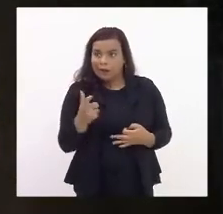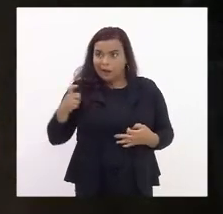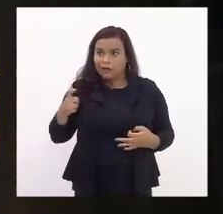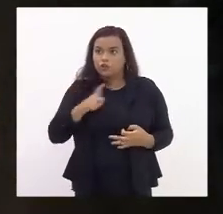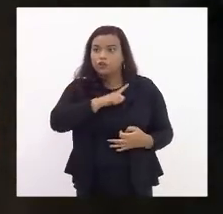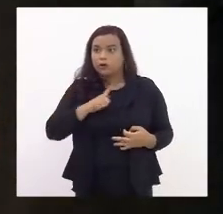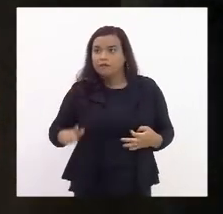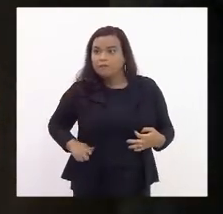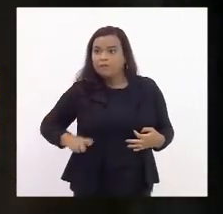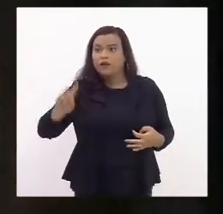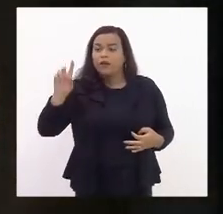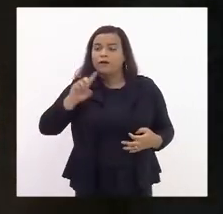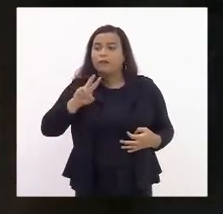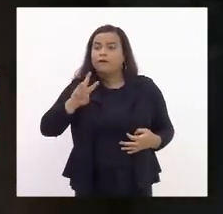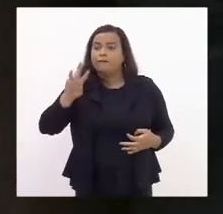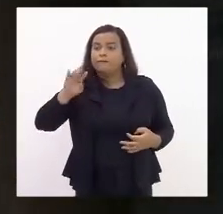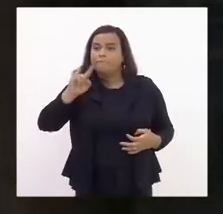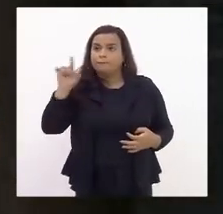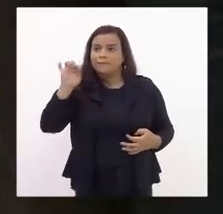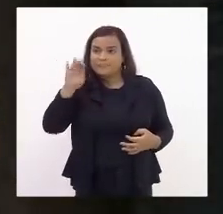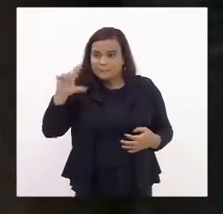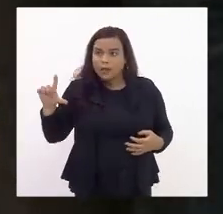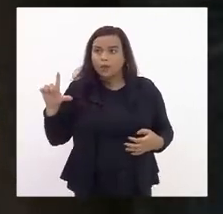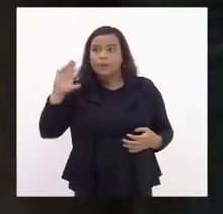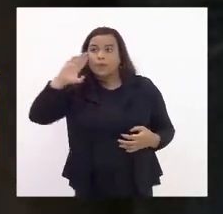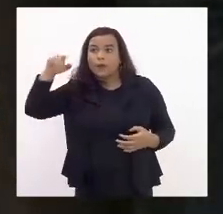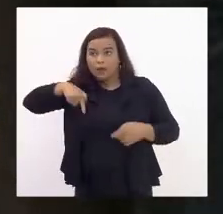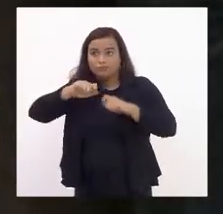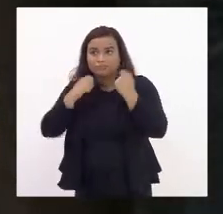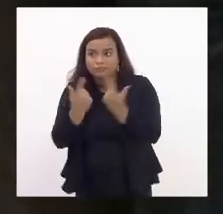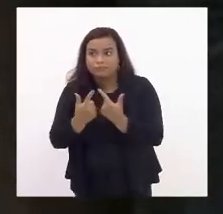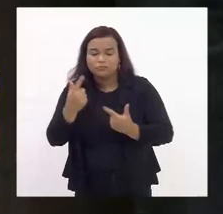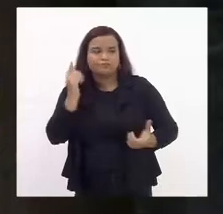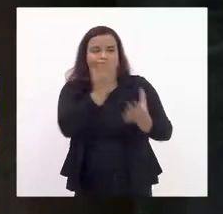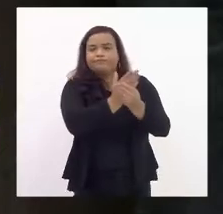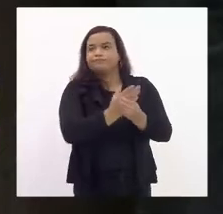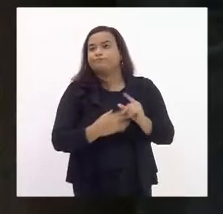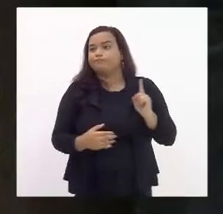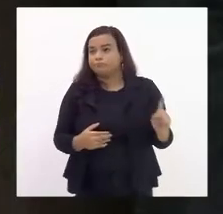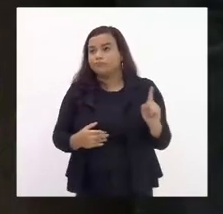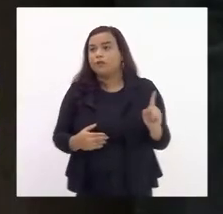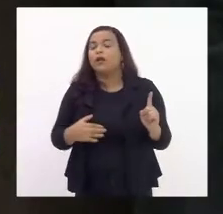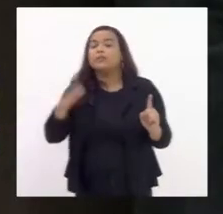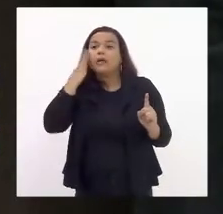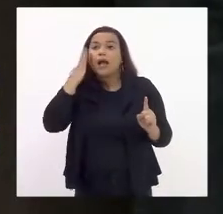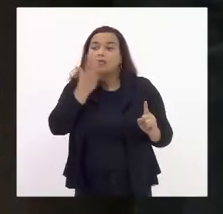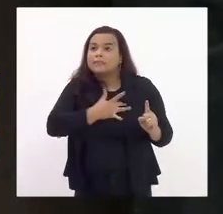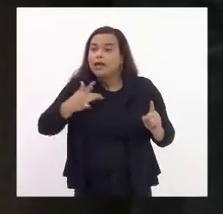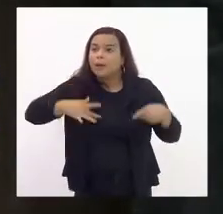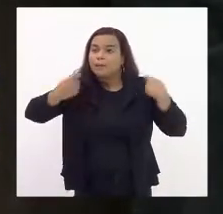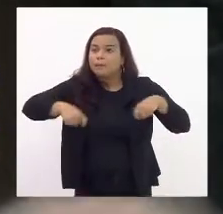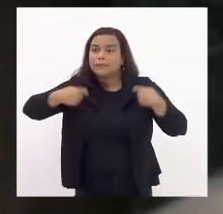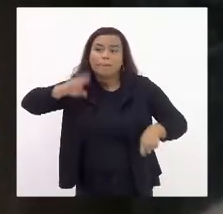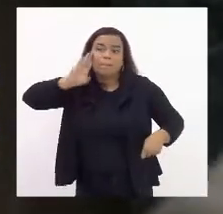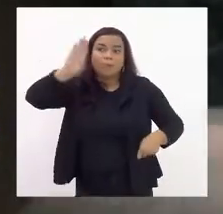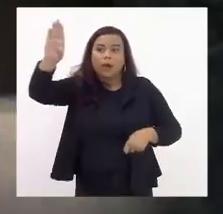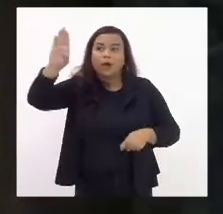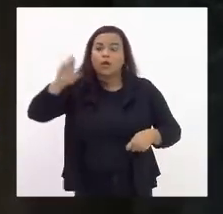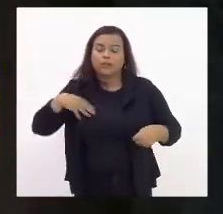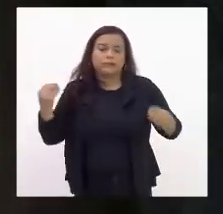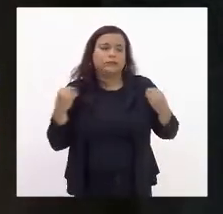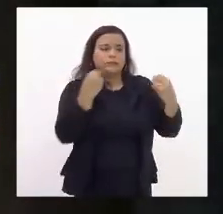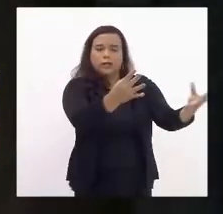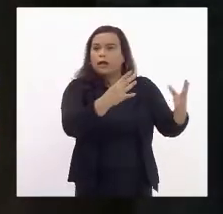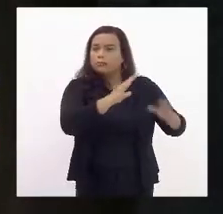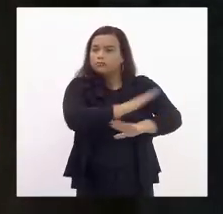Rio de Janeiro, em especial por essa casa, entendendo que saúde precisa ser prioridade, que o acesso precisa ser